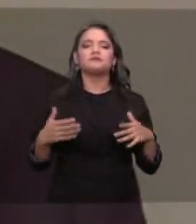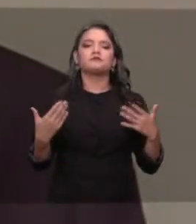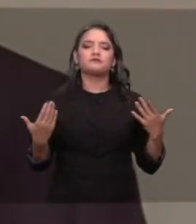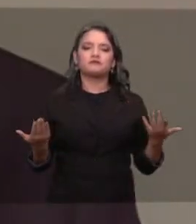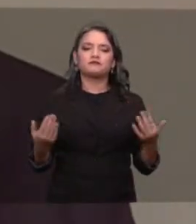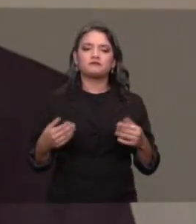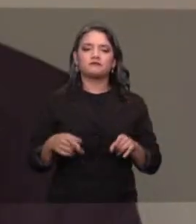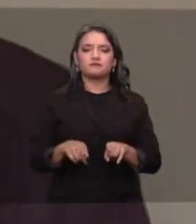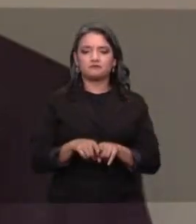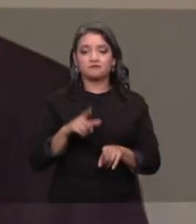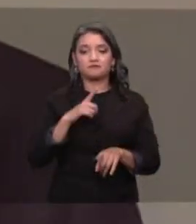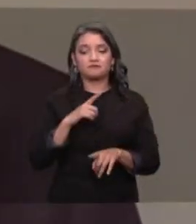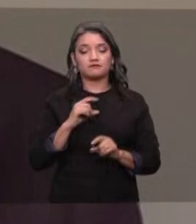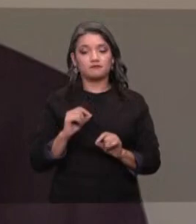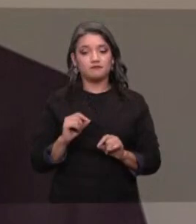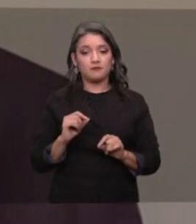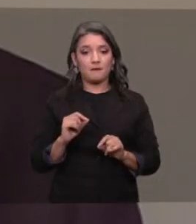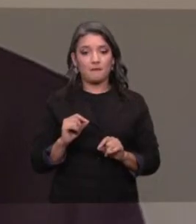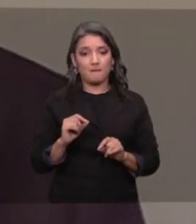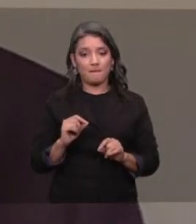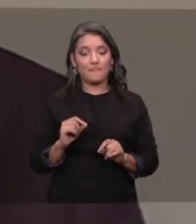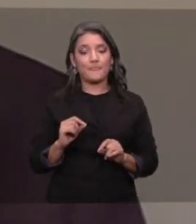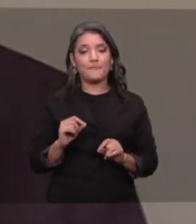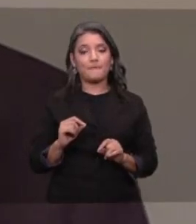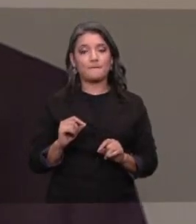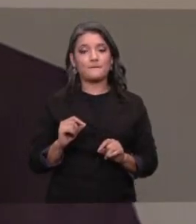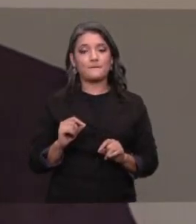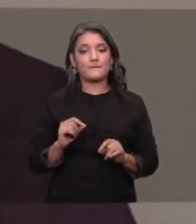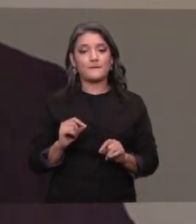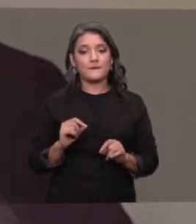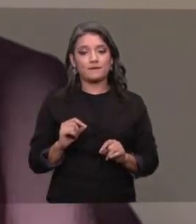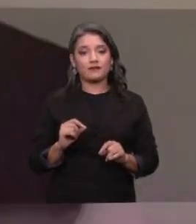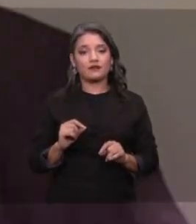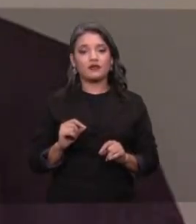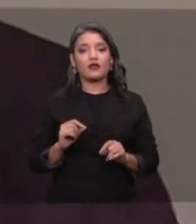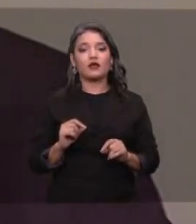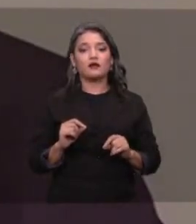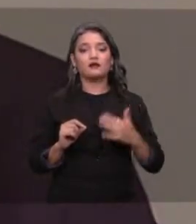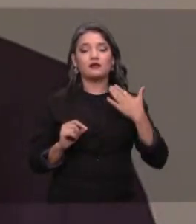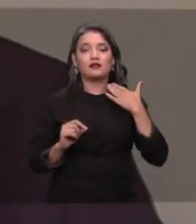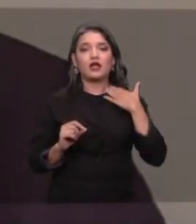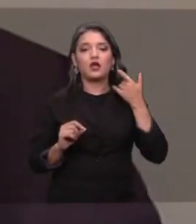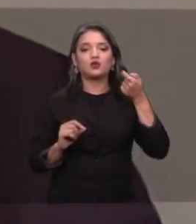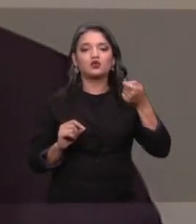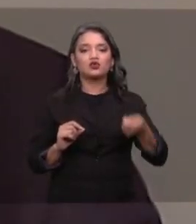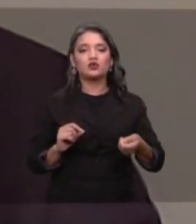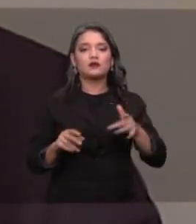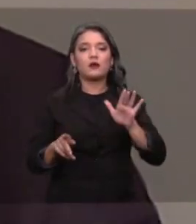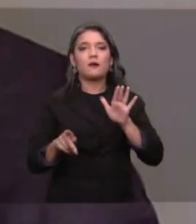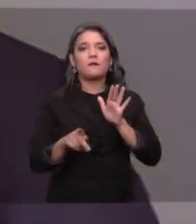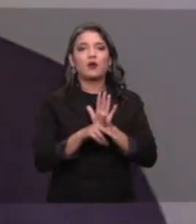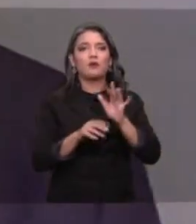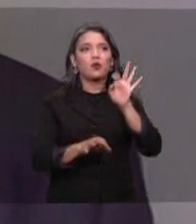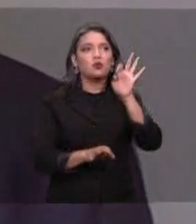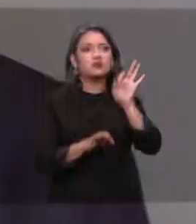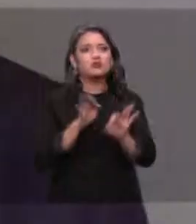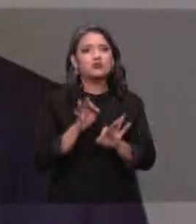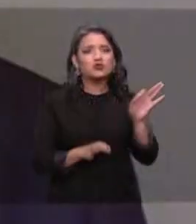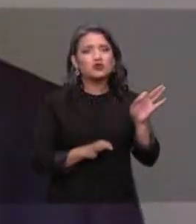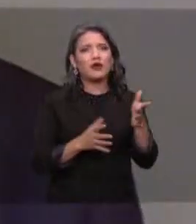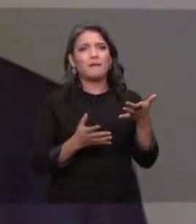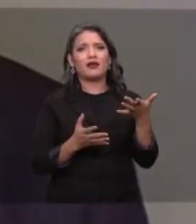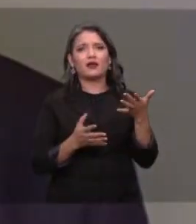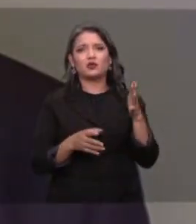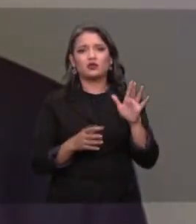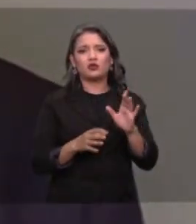configurar quase que, mais do que um juiz de garantia, um juízo de garantia, o que, por sua